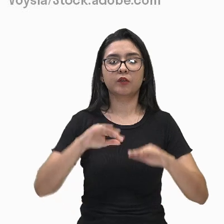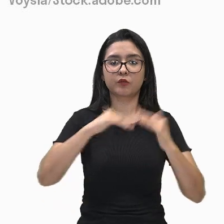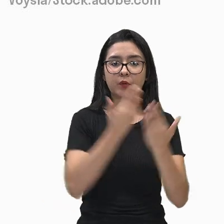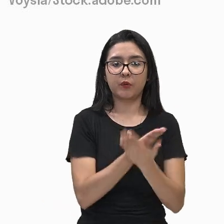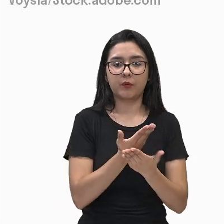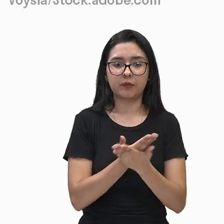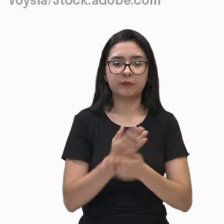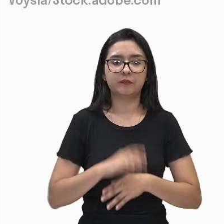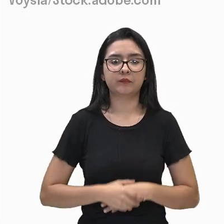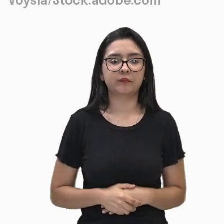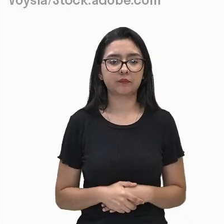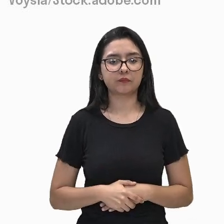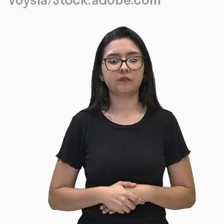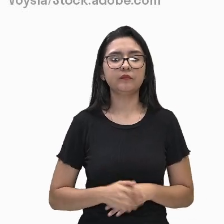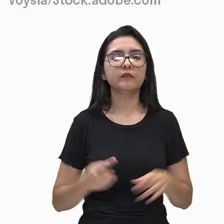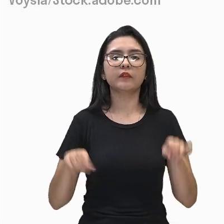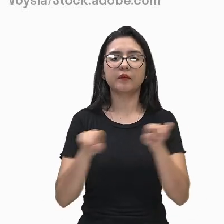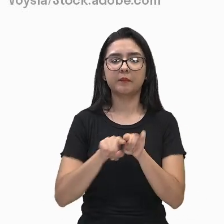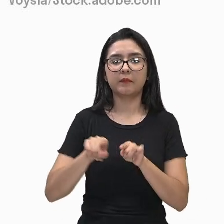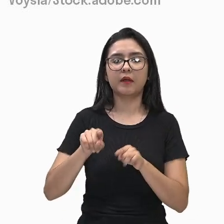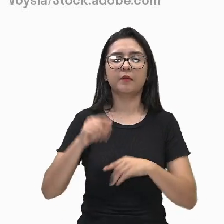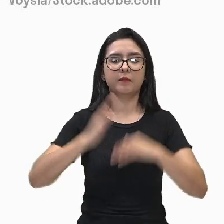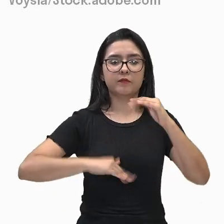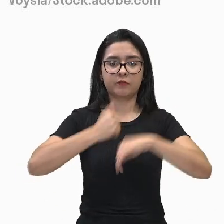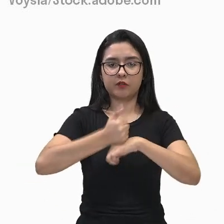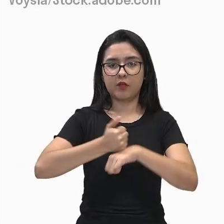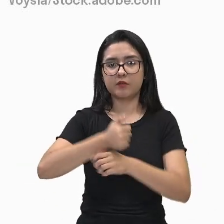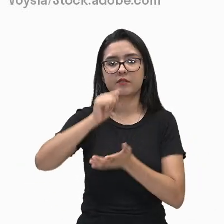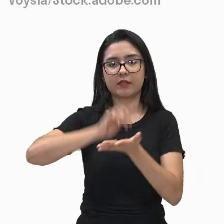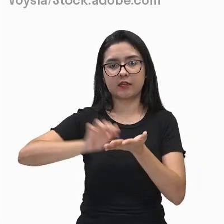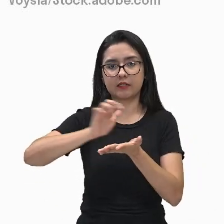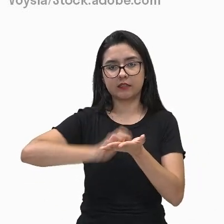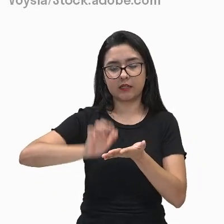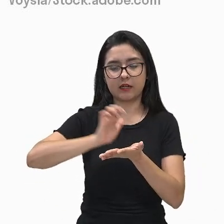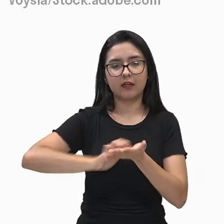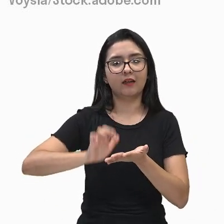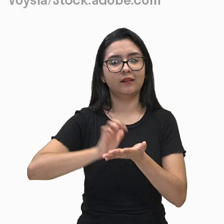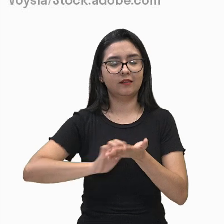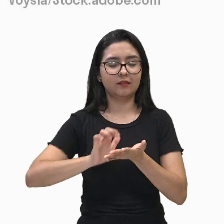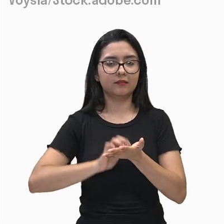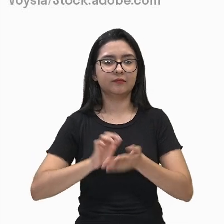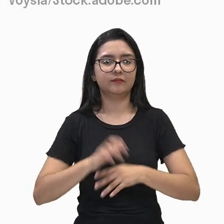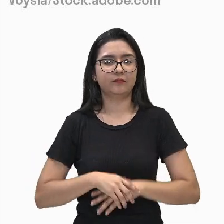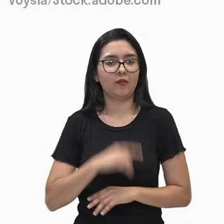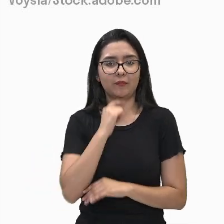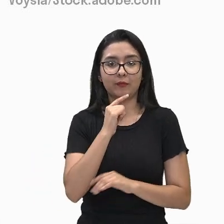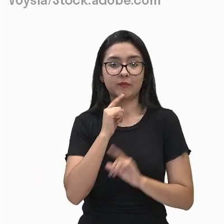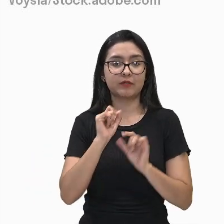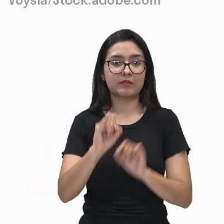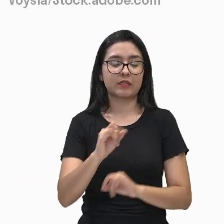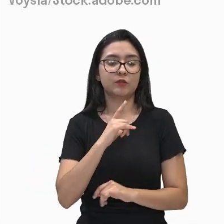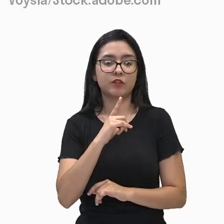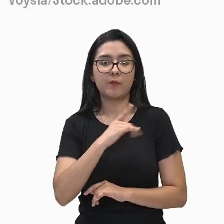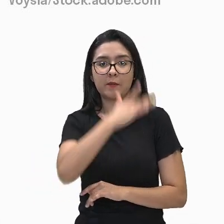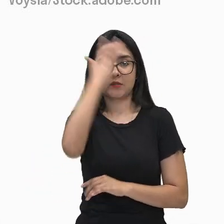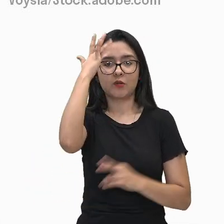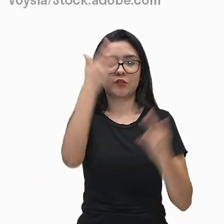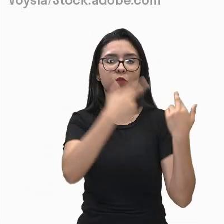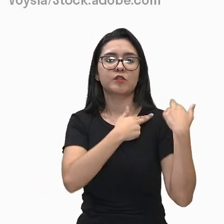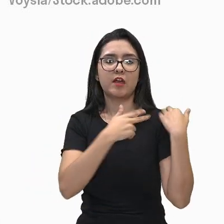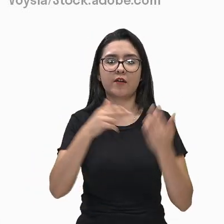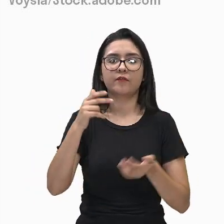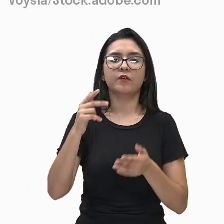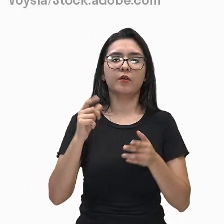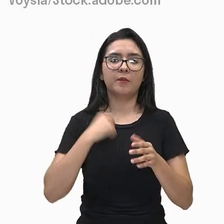o personal de secretaria, né? Nada aconteceria, né? Se não fosse o pessoal ali da